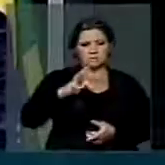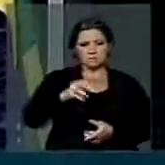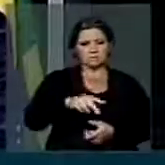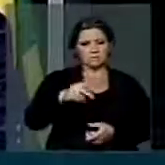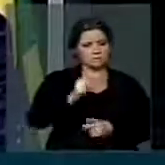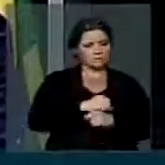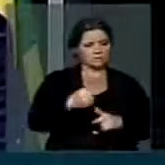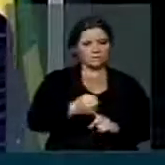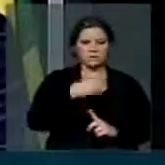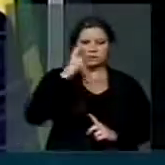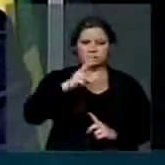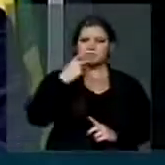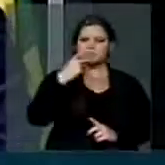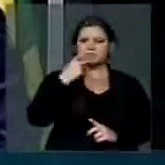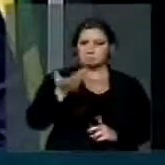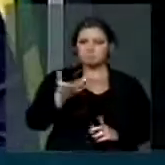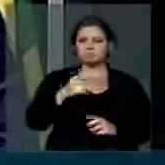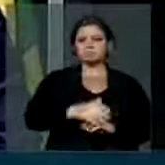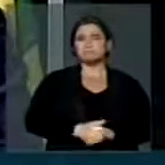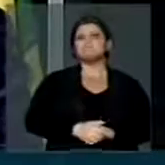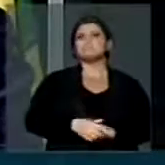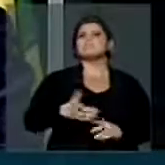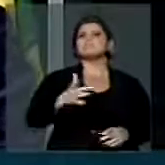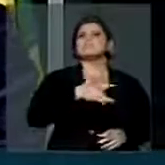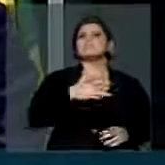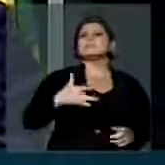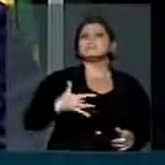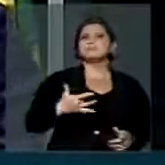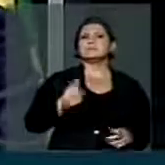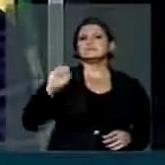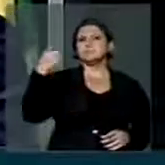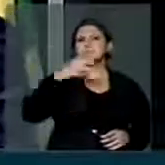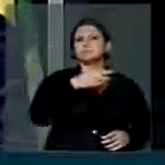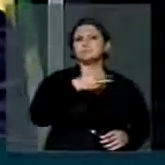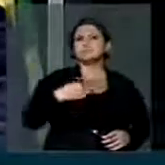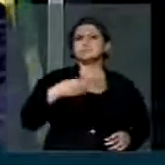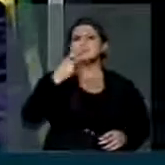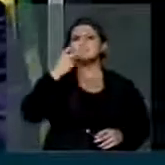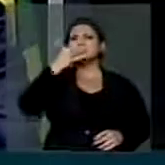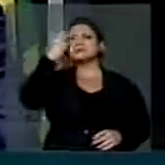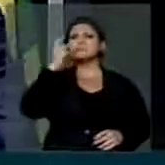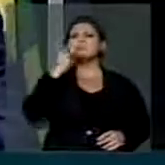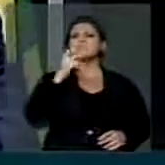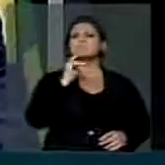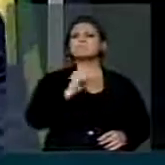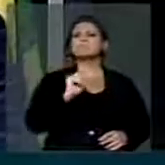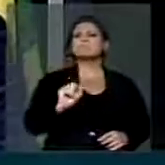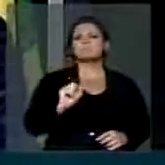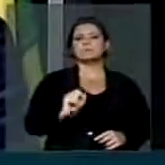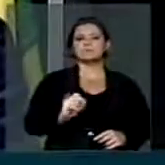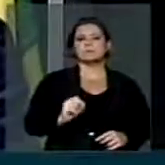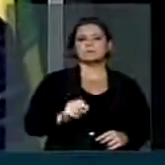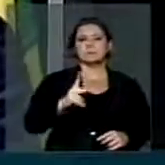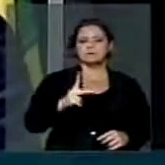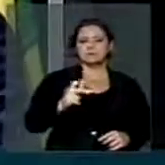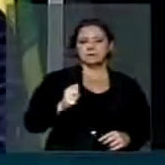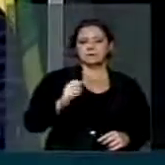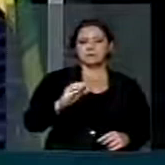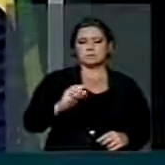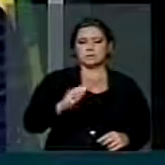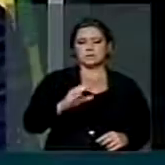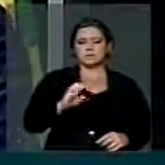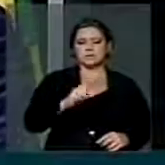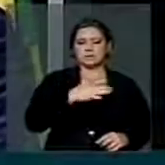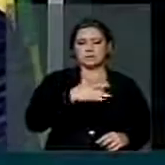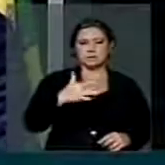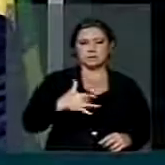sociedade. Mas, no caso da saúde, o ex-ministro, esqueceu de dizer que, no caso do PAC da Saúde, o Programa